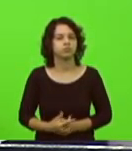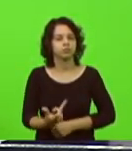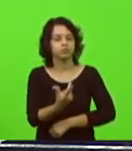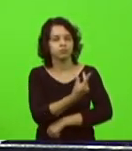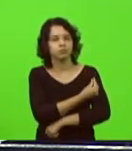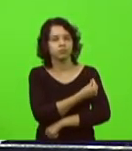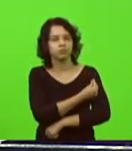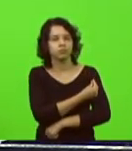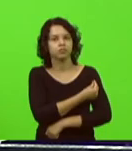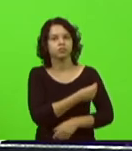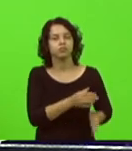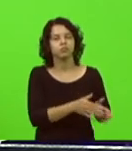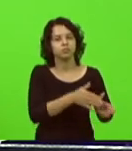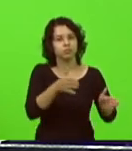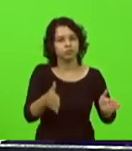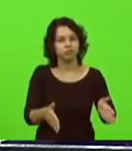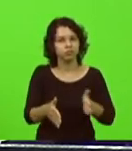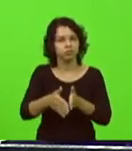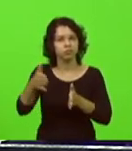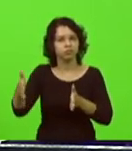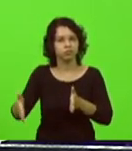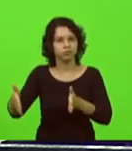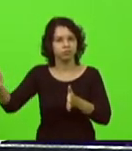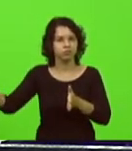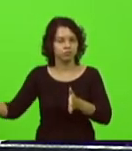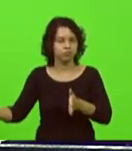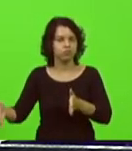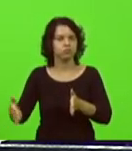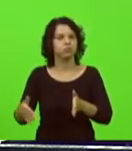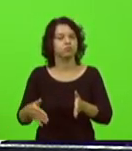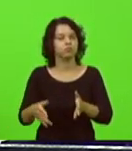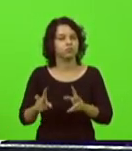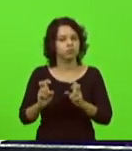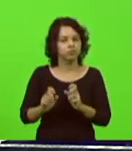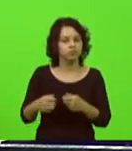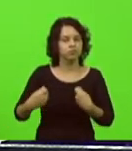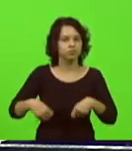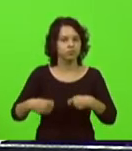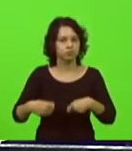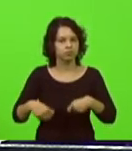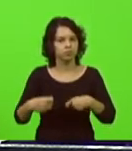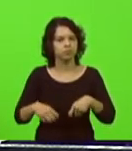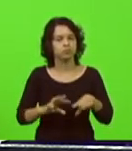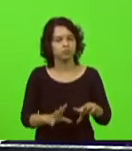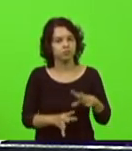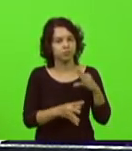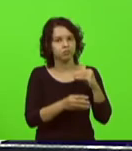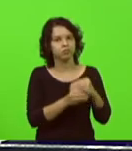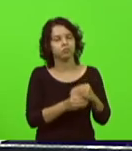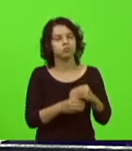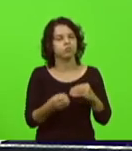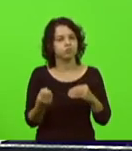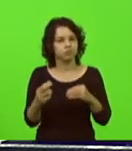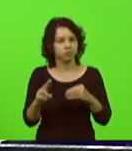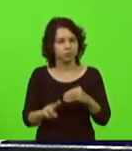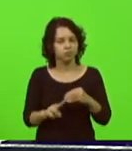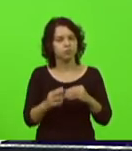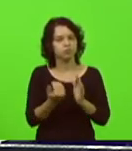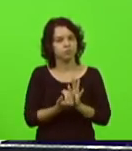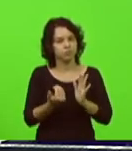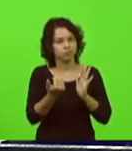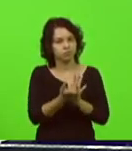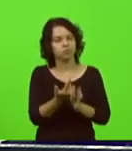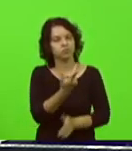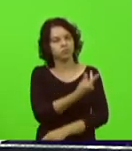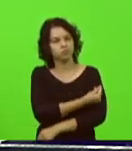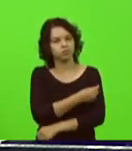contra a Covid, quando demonstrar-se necessária a complementação ou manutenção da imunização no Estado de Santa